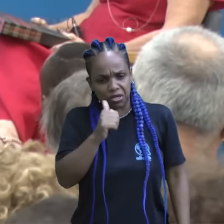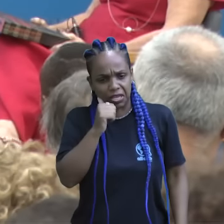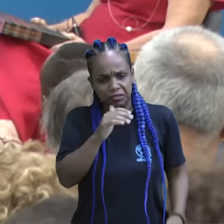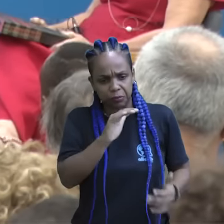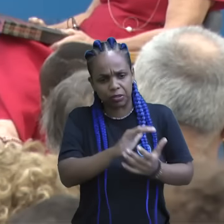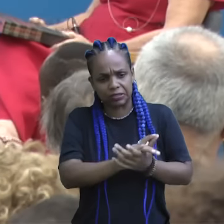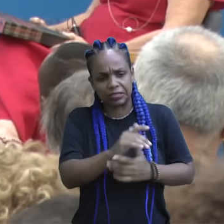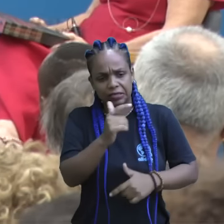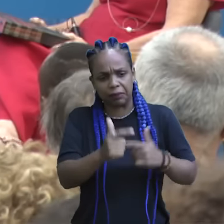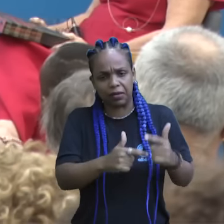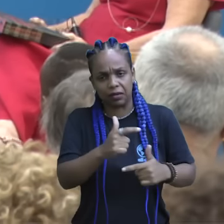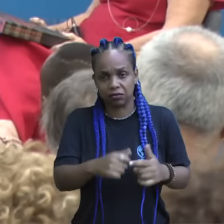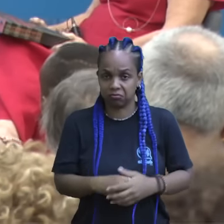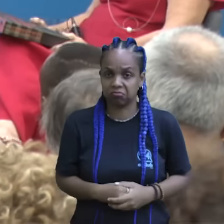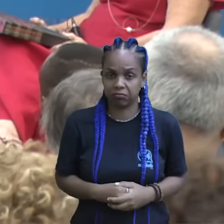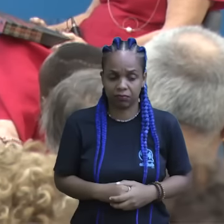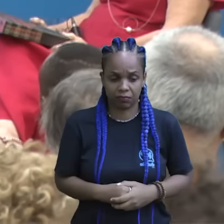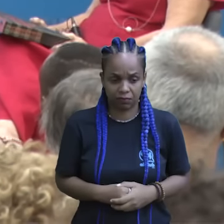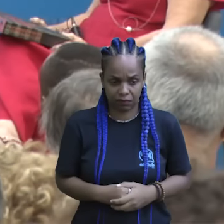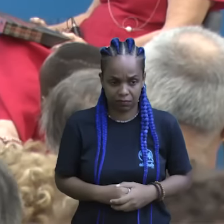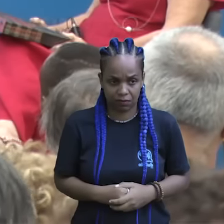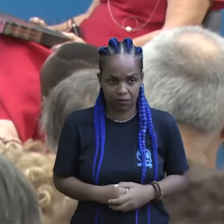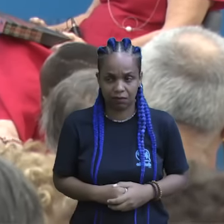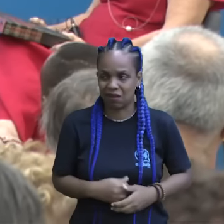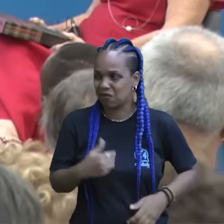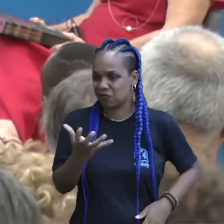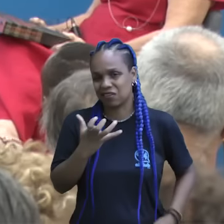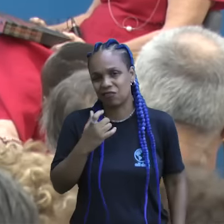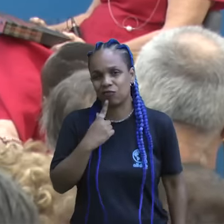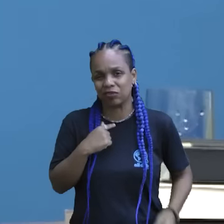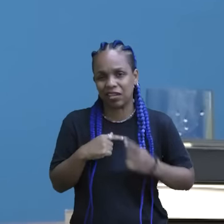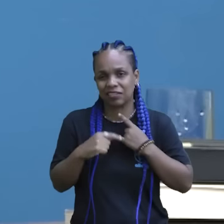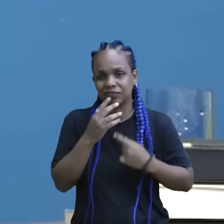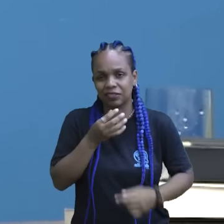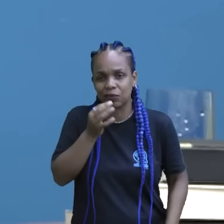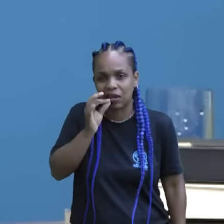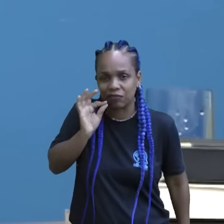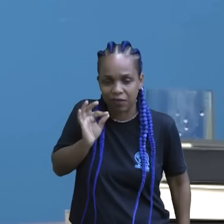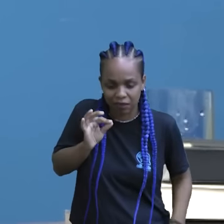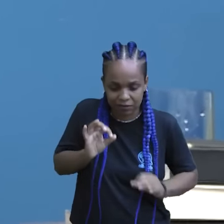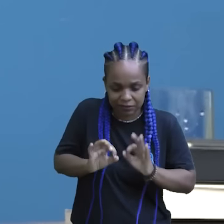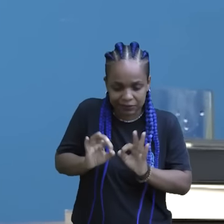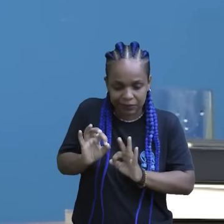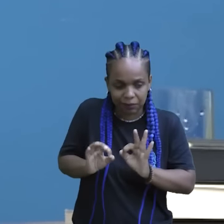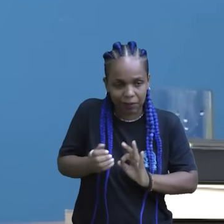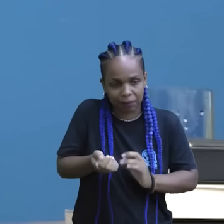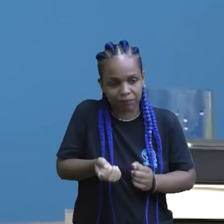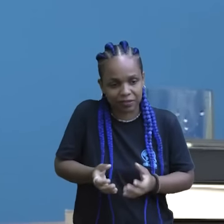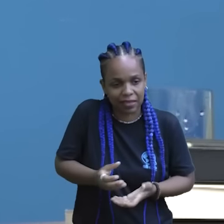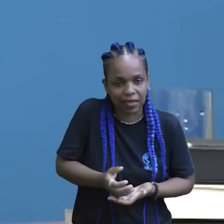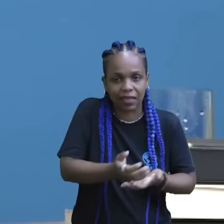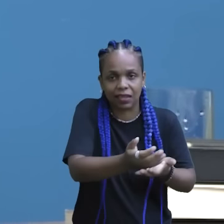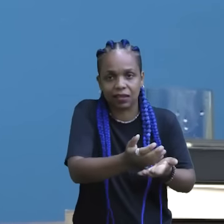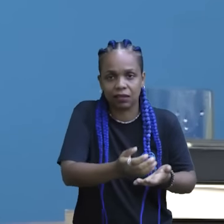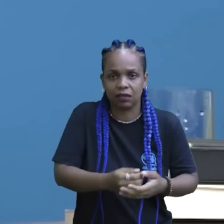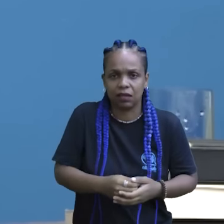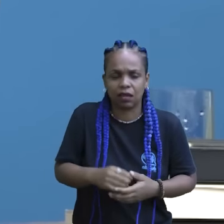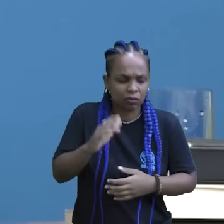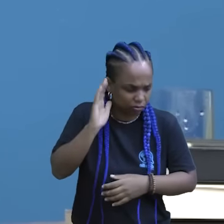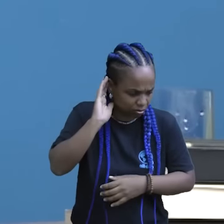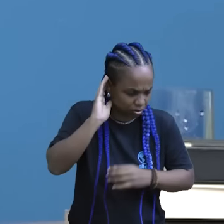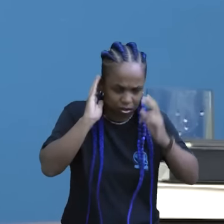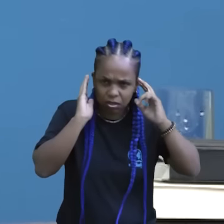ouve suspiros. Aí ele ouve os barulhos. E aí era a ninfa que estava escrevendo o discurso de